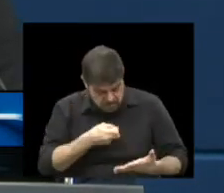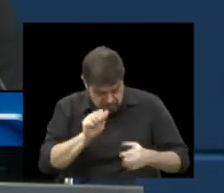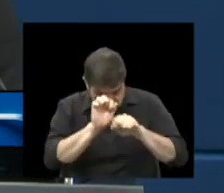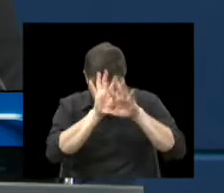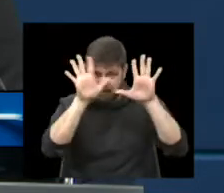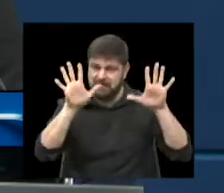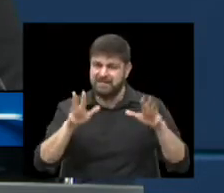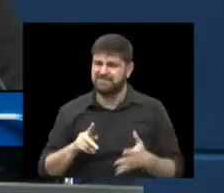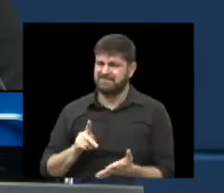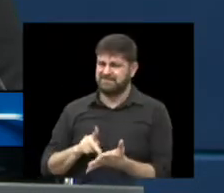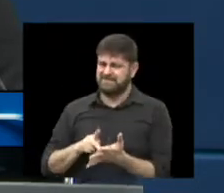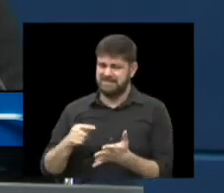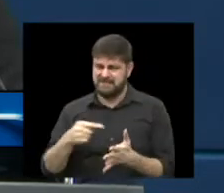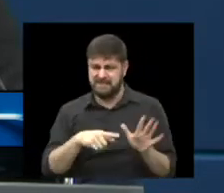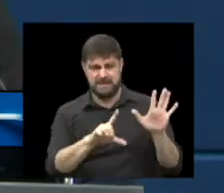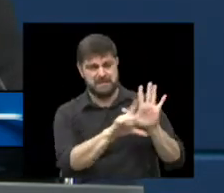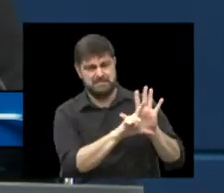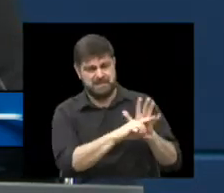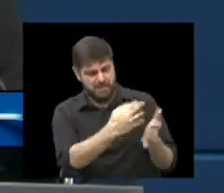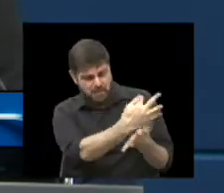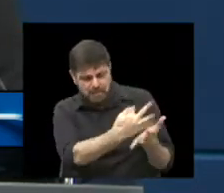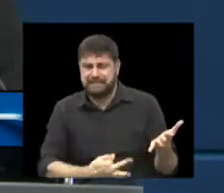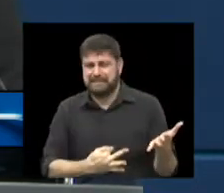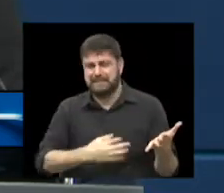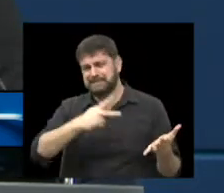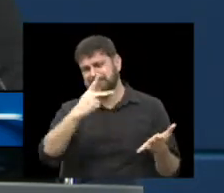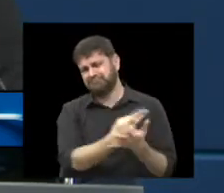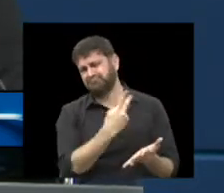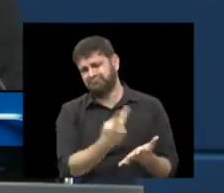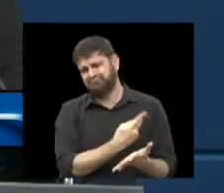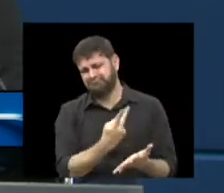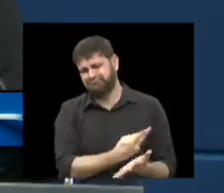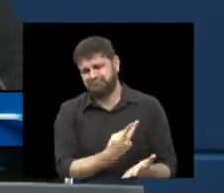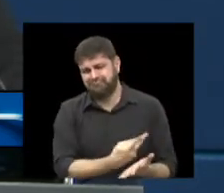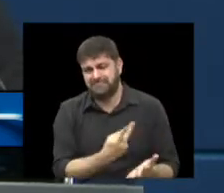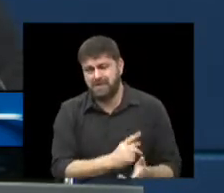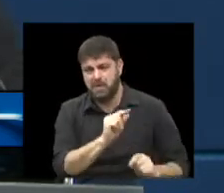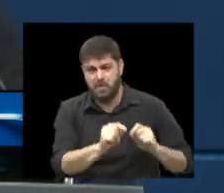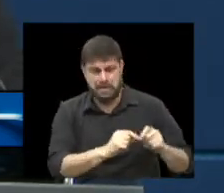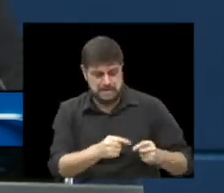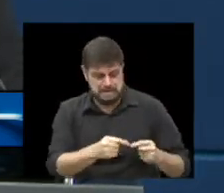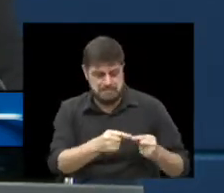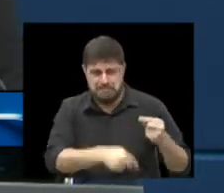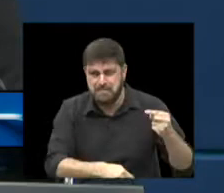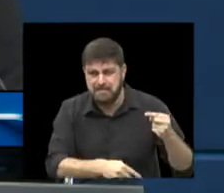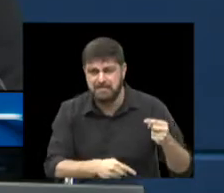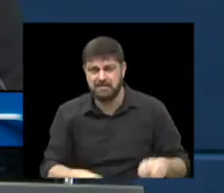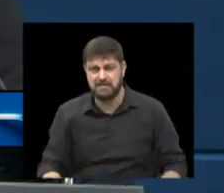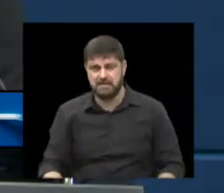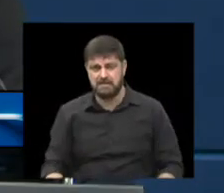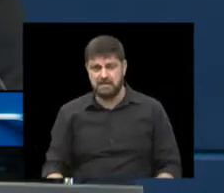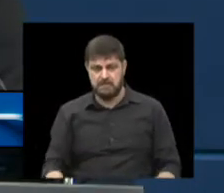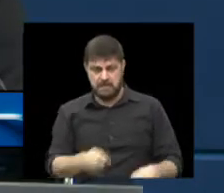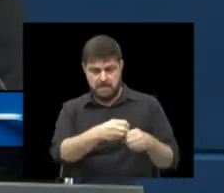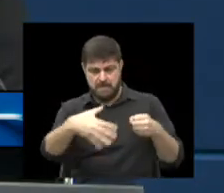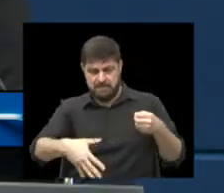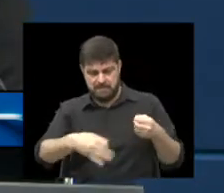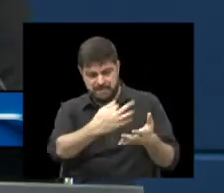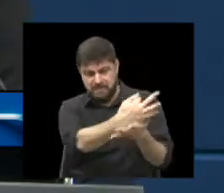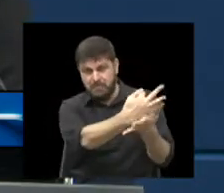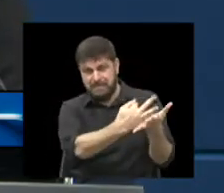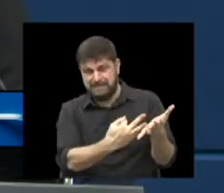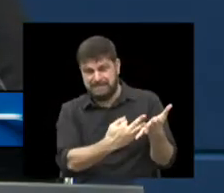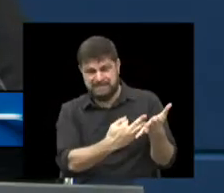verdade, esse projeto tem equívocos na redação dele, né? Na verdade, o que está incorreto foi a concepção e a